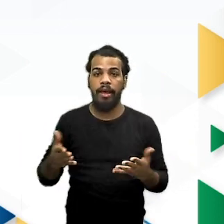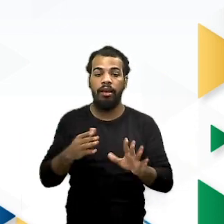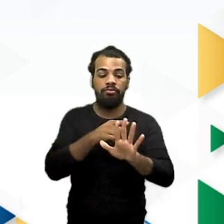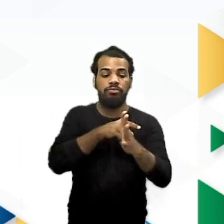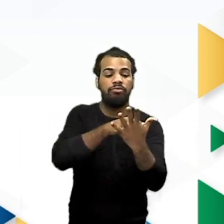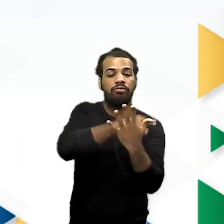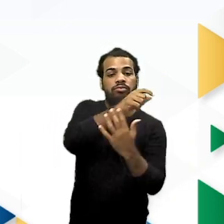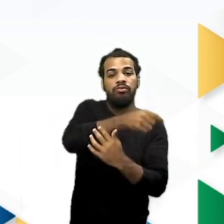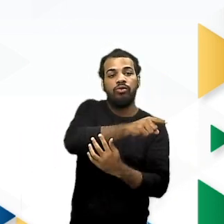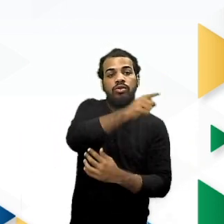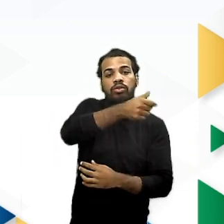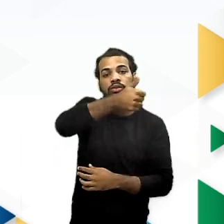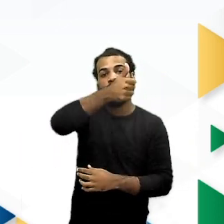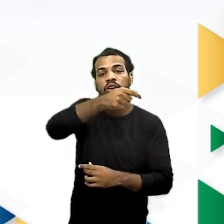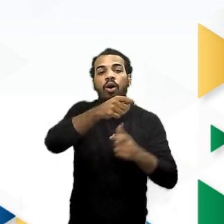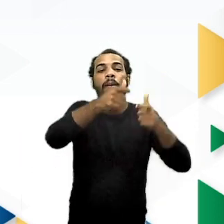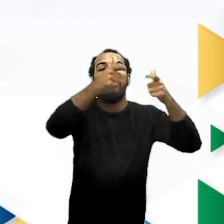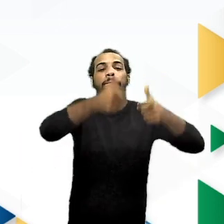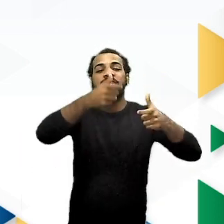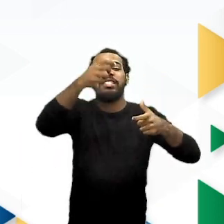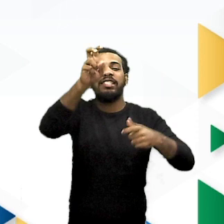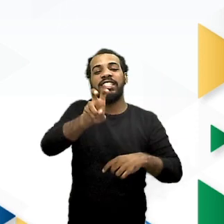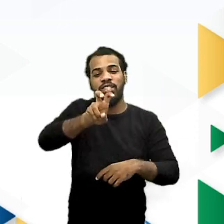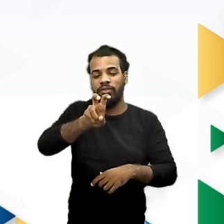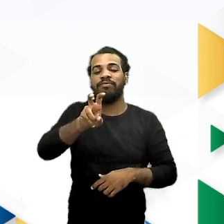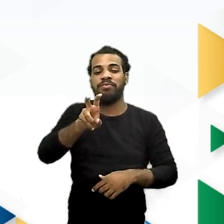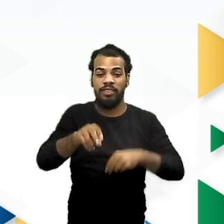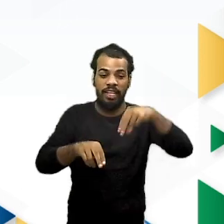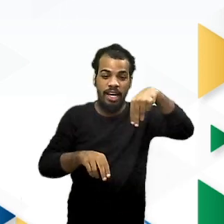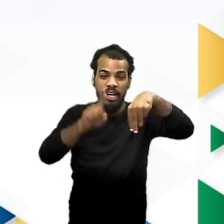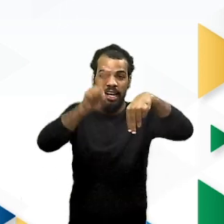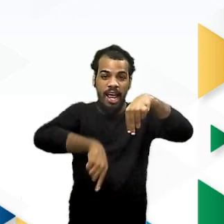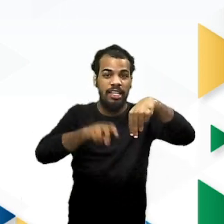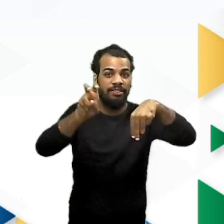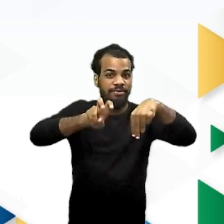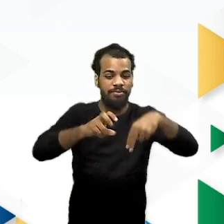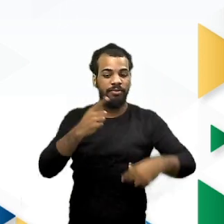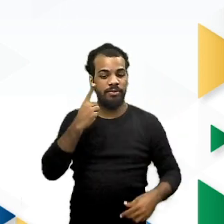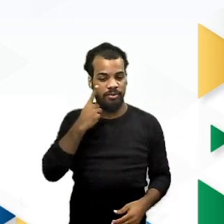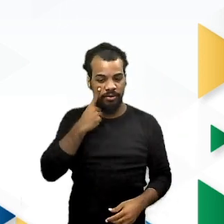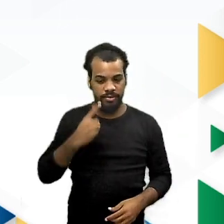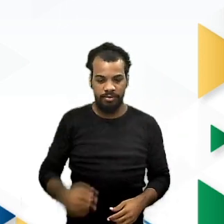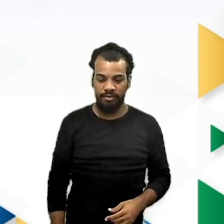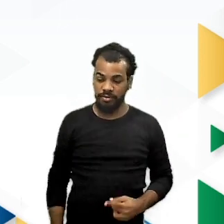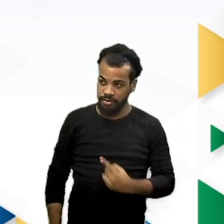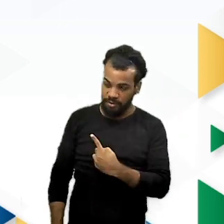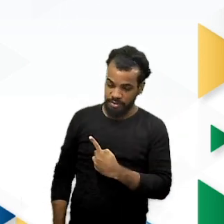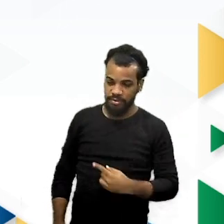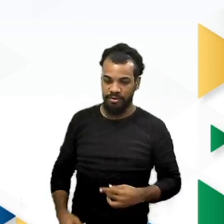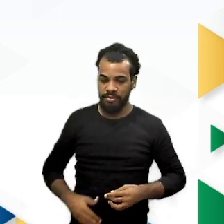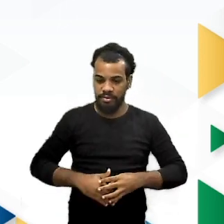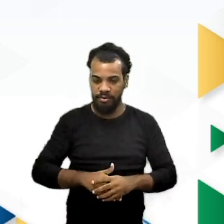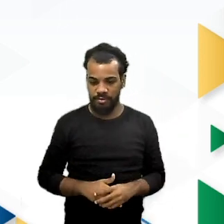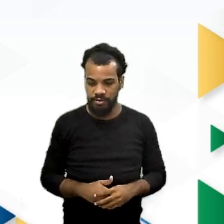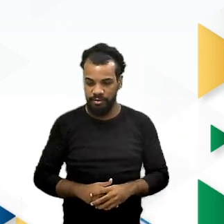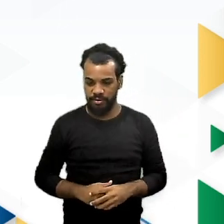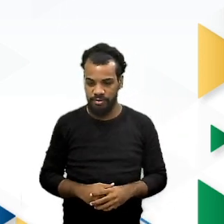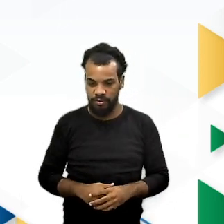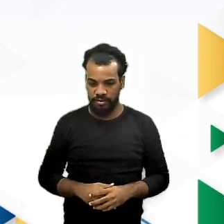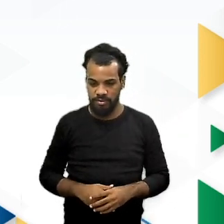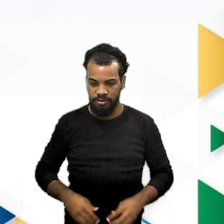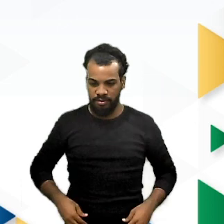n vale 5, tá? Não esquece disso. Vamos substituir? T5 vai ser 2n